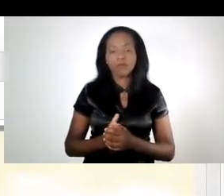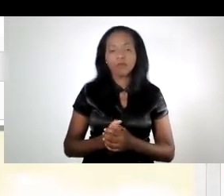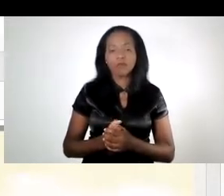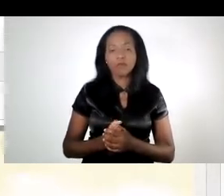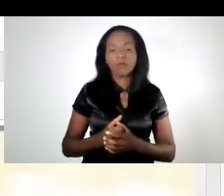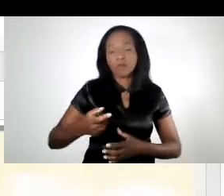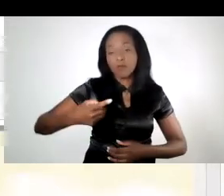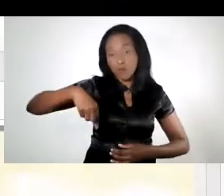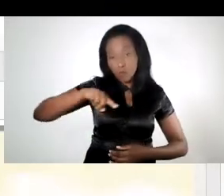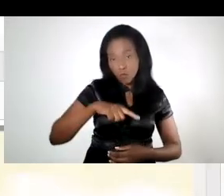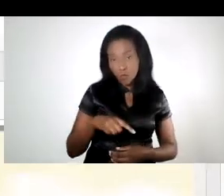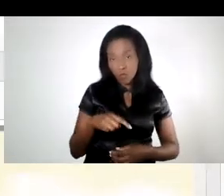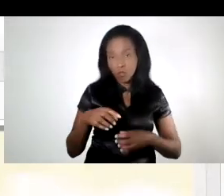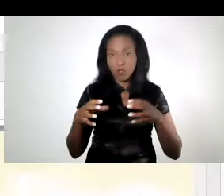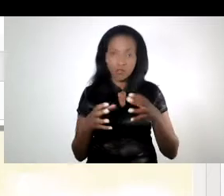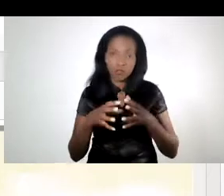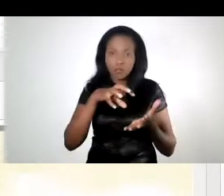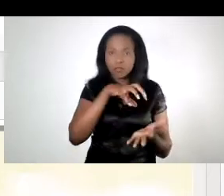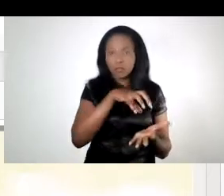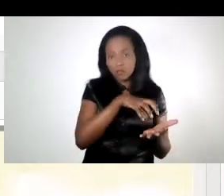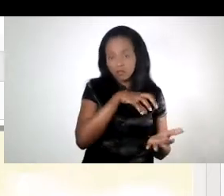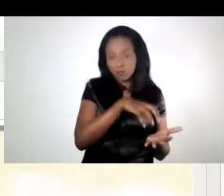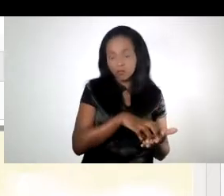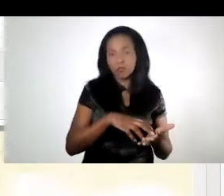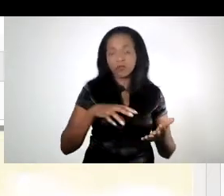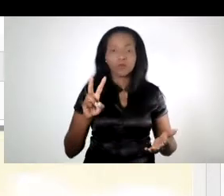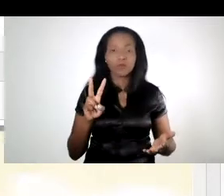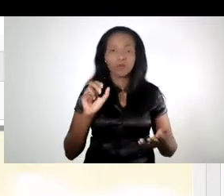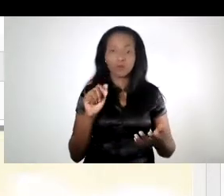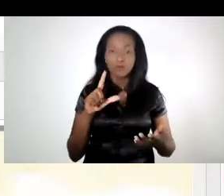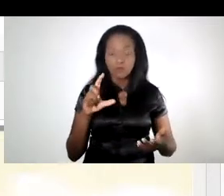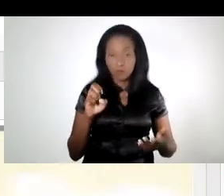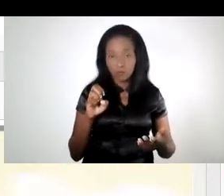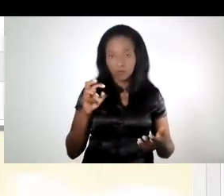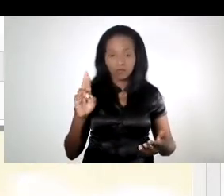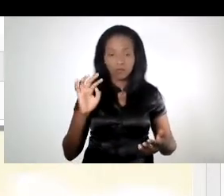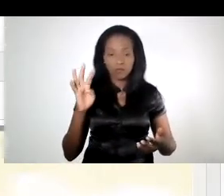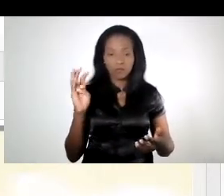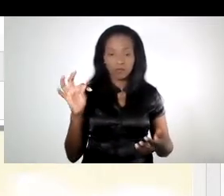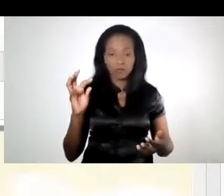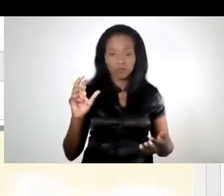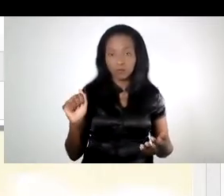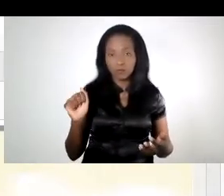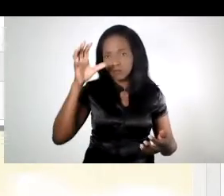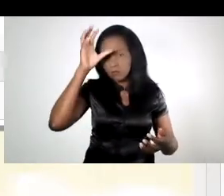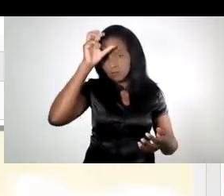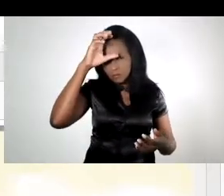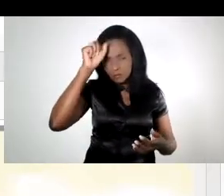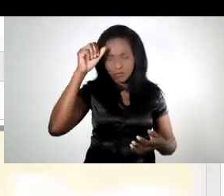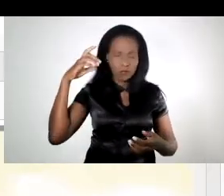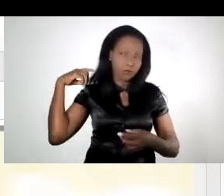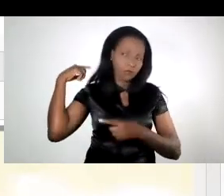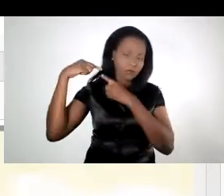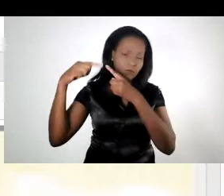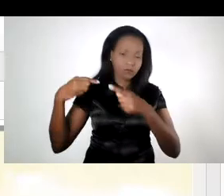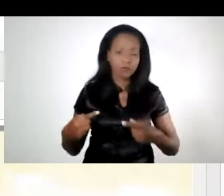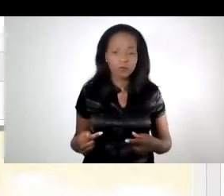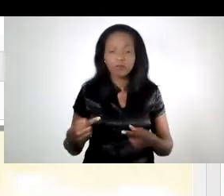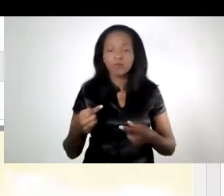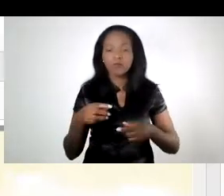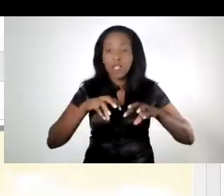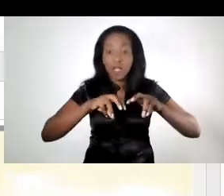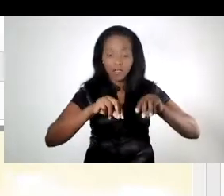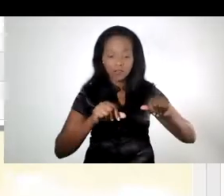Nós, das comunidades quilombolas do Vale do Ribeira, aprendemos com os nossos mais velhos a mexer com a